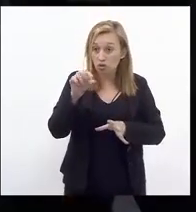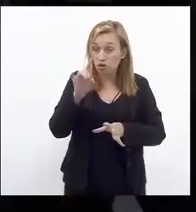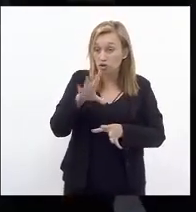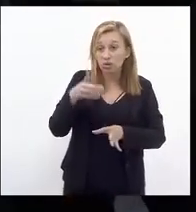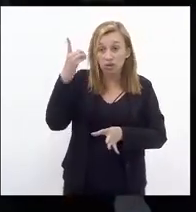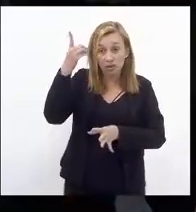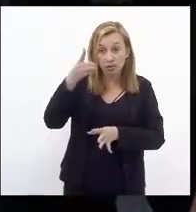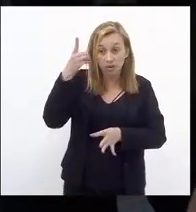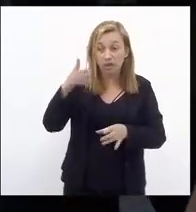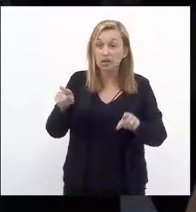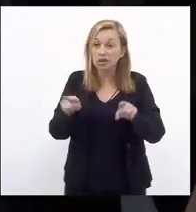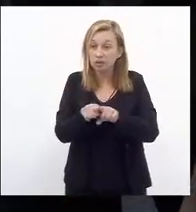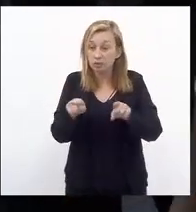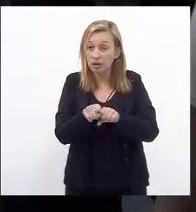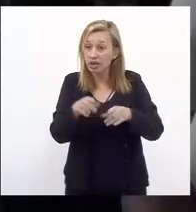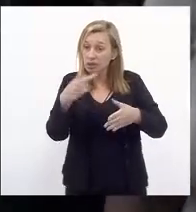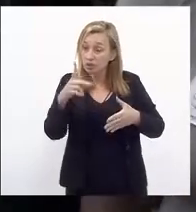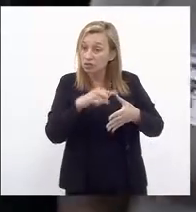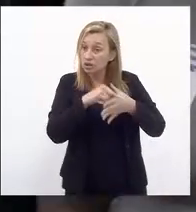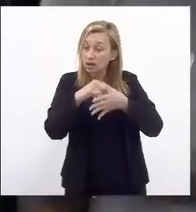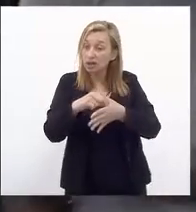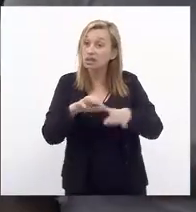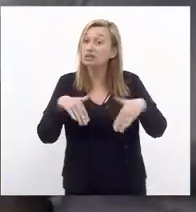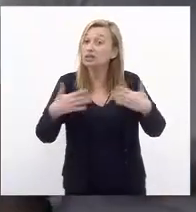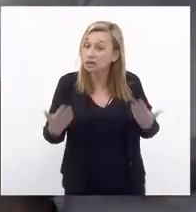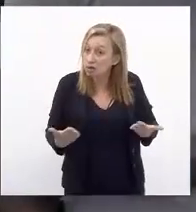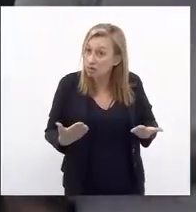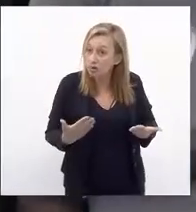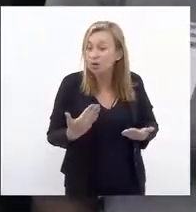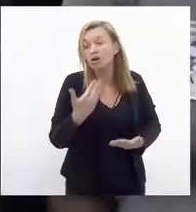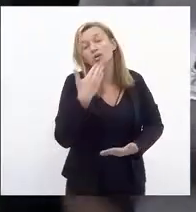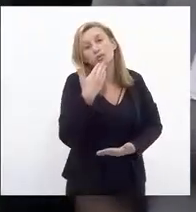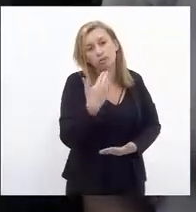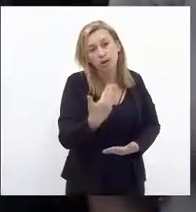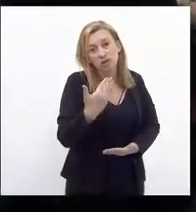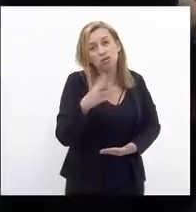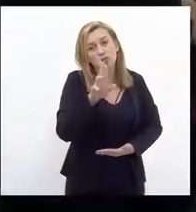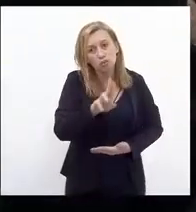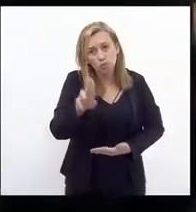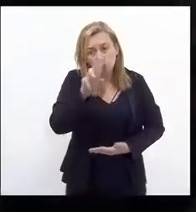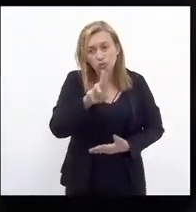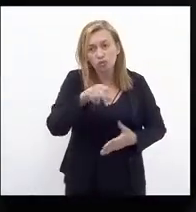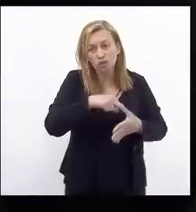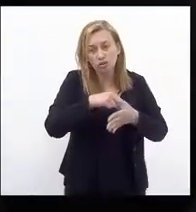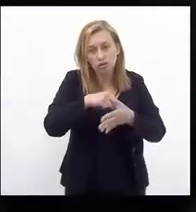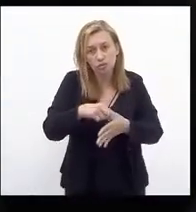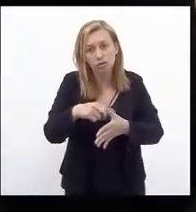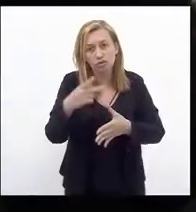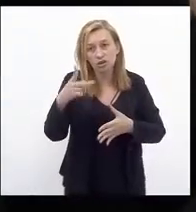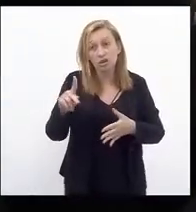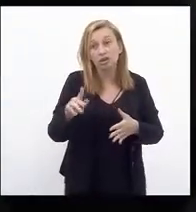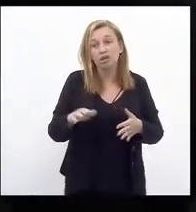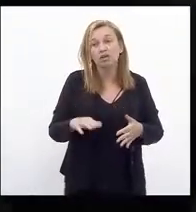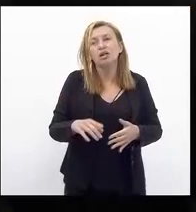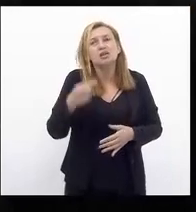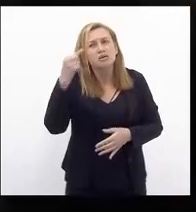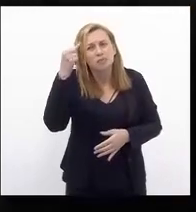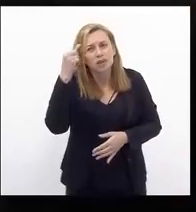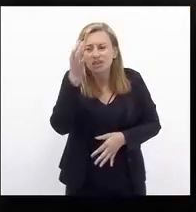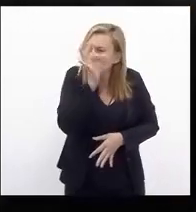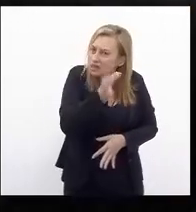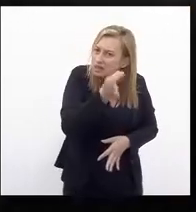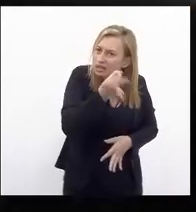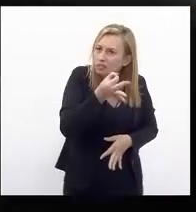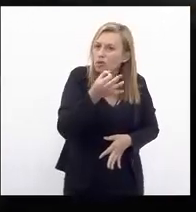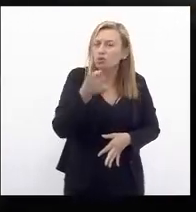deputados passa pela vossas liderança Então faça uso da sua liderança e pensa